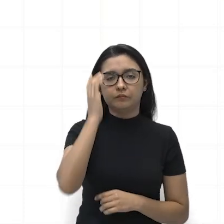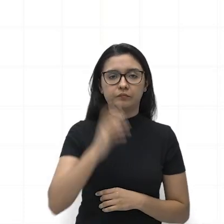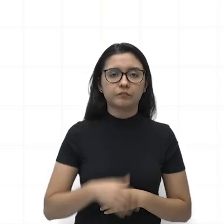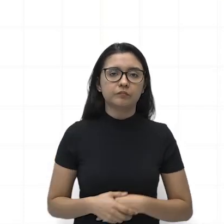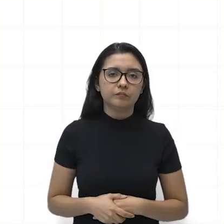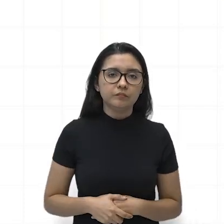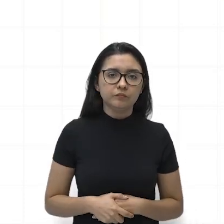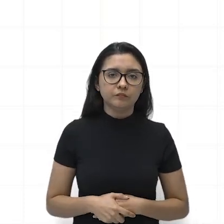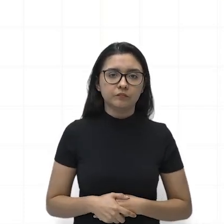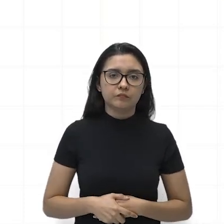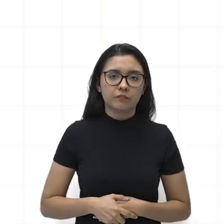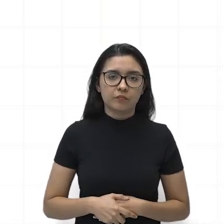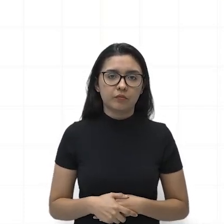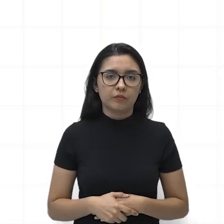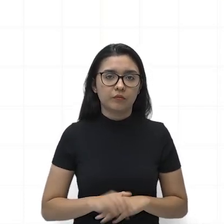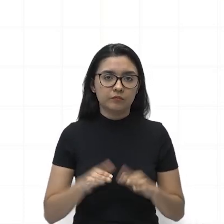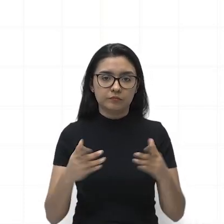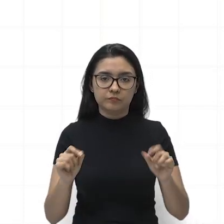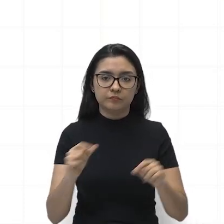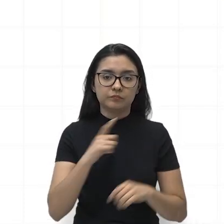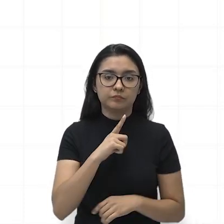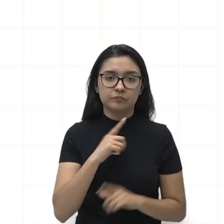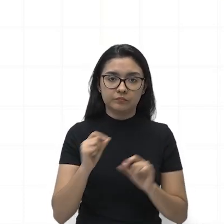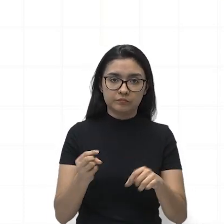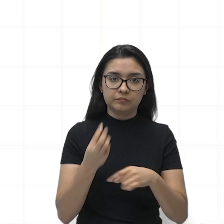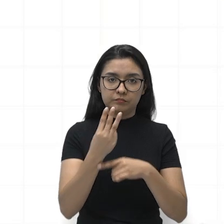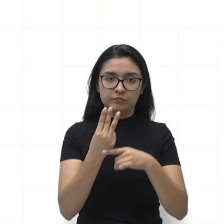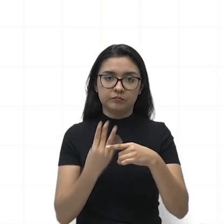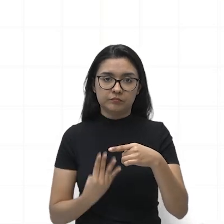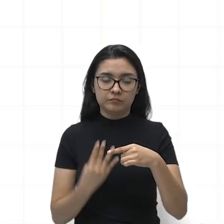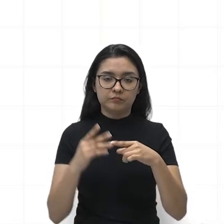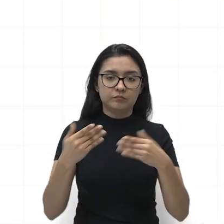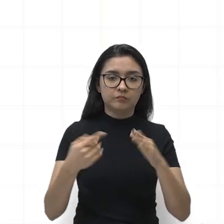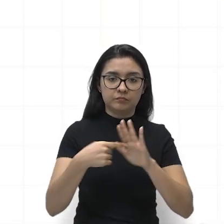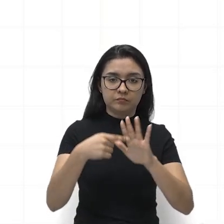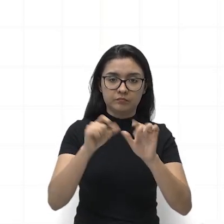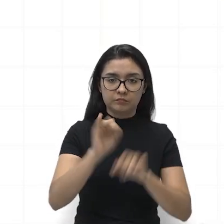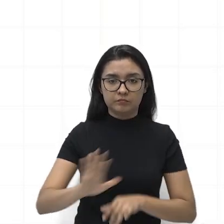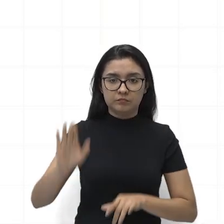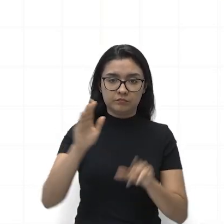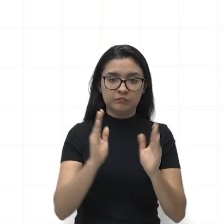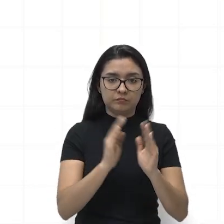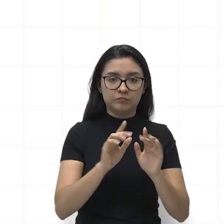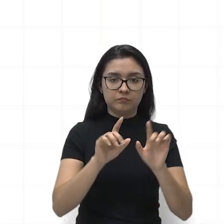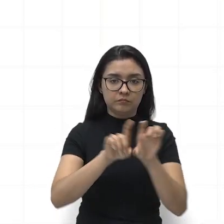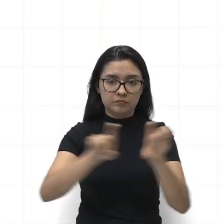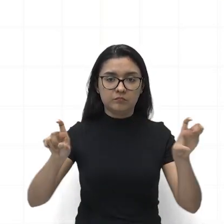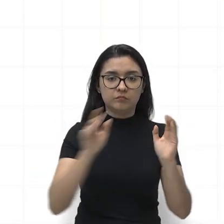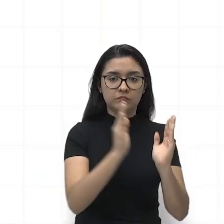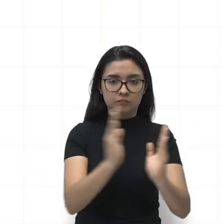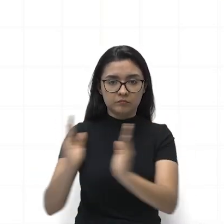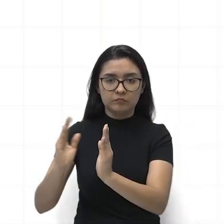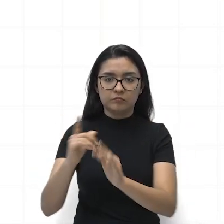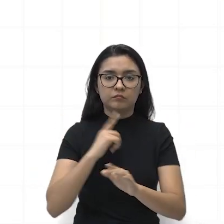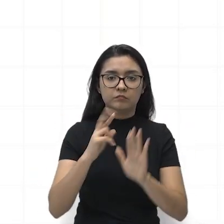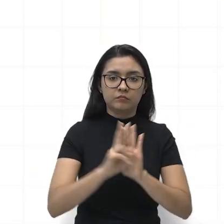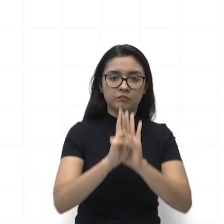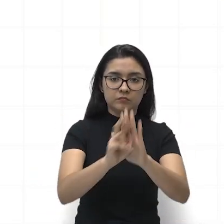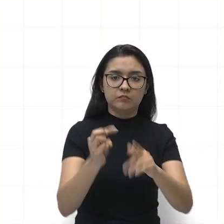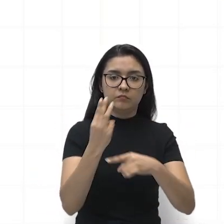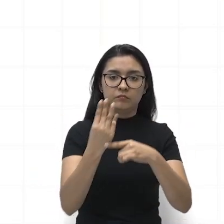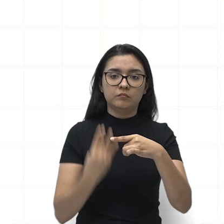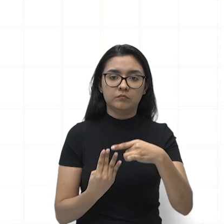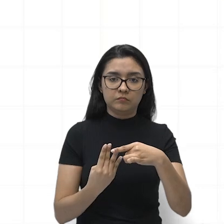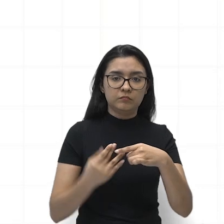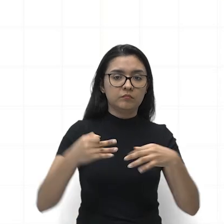bom? Bom, então observa bem, tem aqui 3/4, a figura, né, dividida em 4 partes, e aqui representamos 3/4.